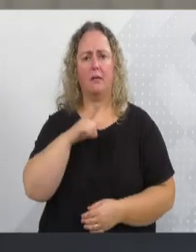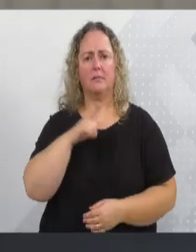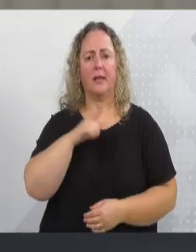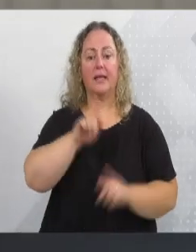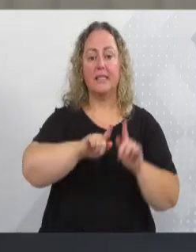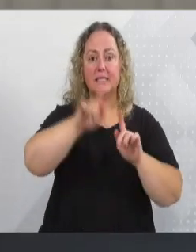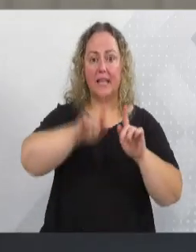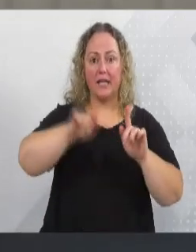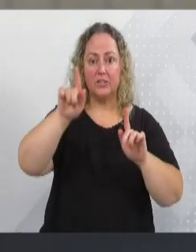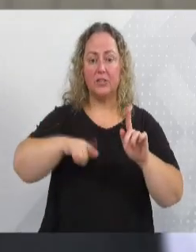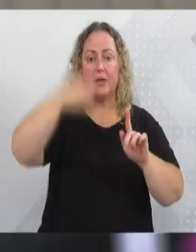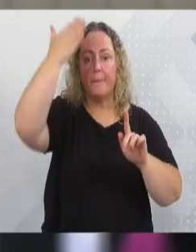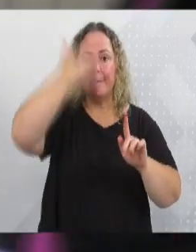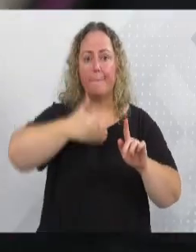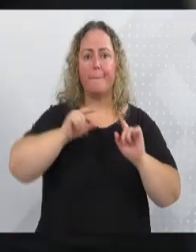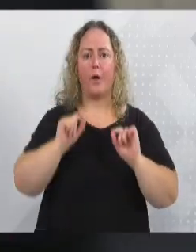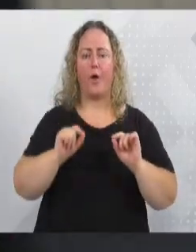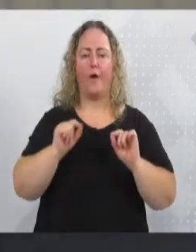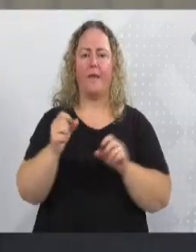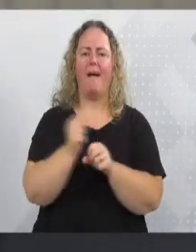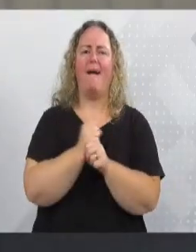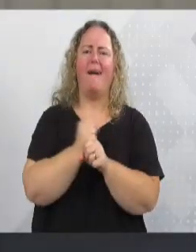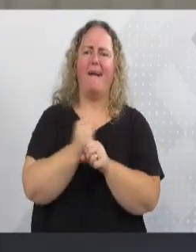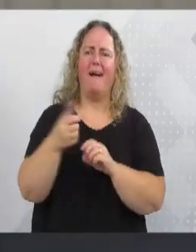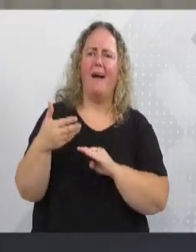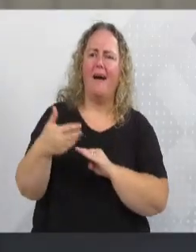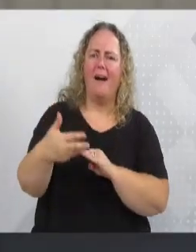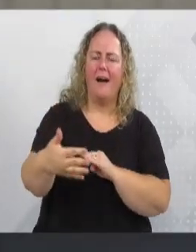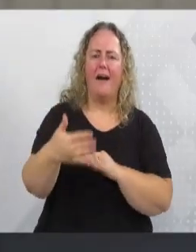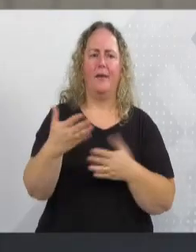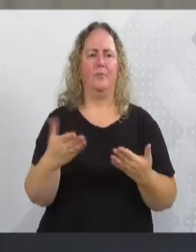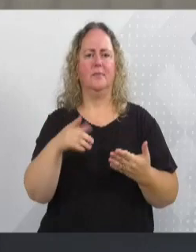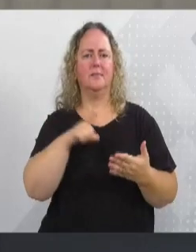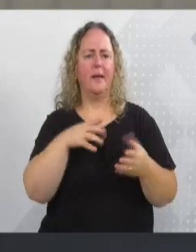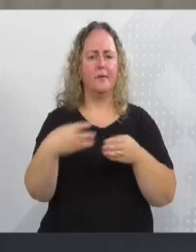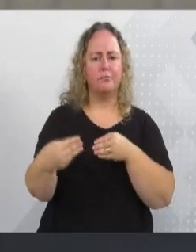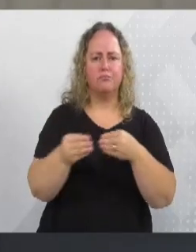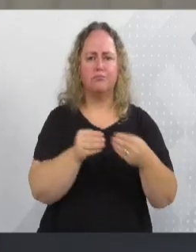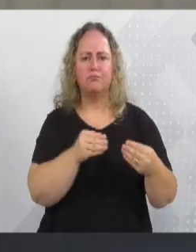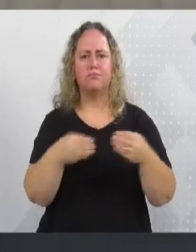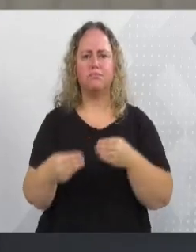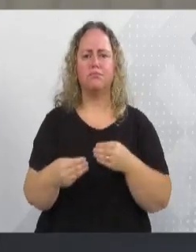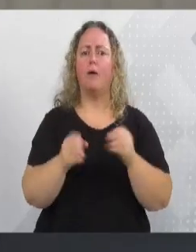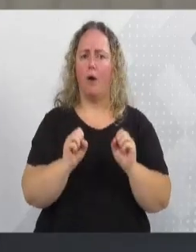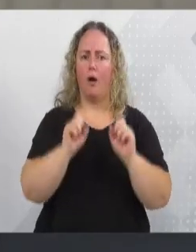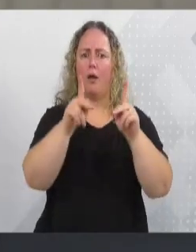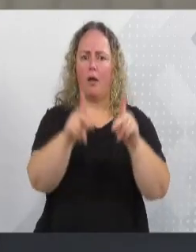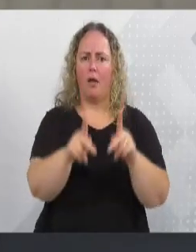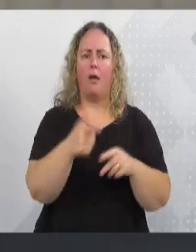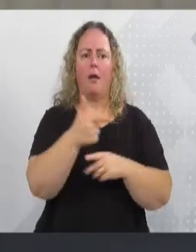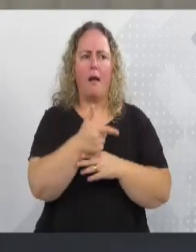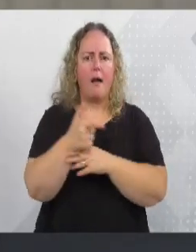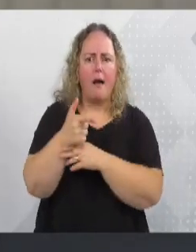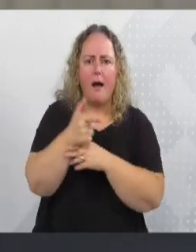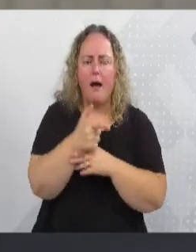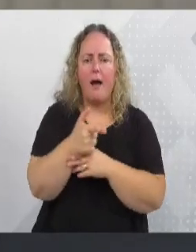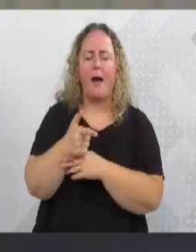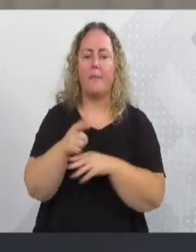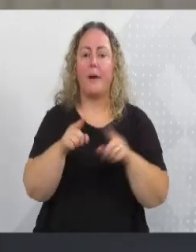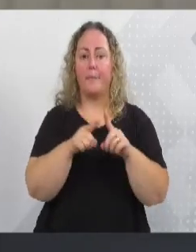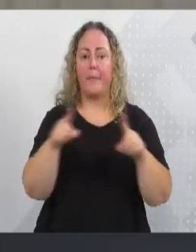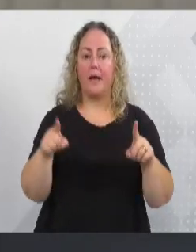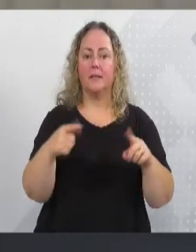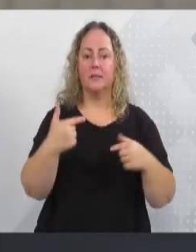que comprova, ao longo dos últimos anos, mesmo com a flexibilização do acesso às armas de fogo no Brasil, o volume